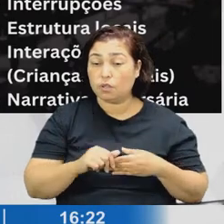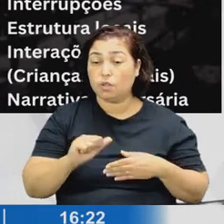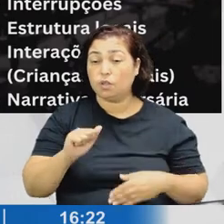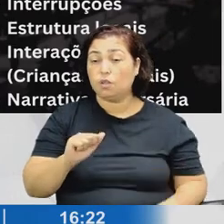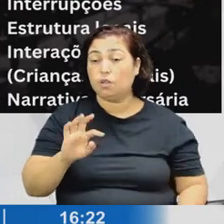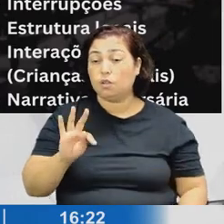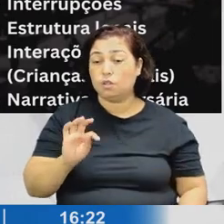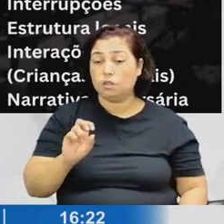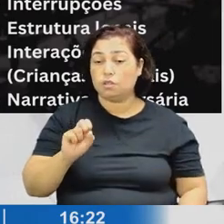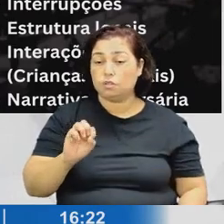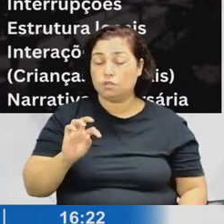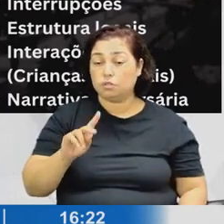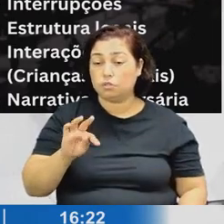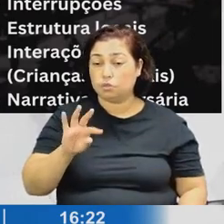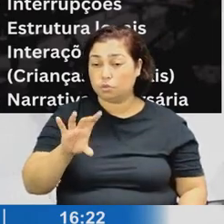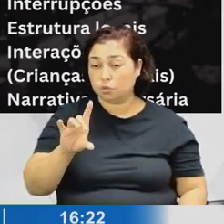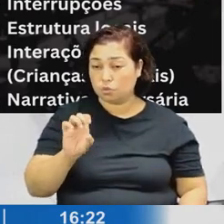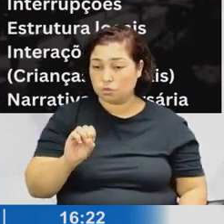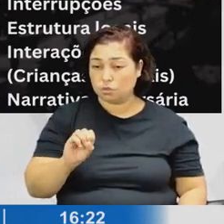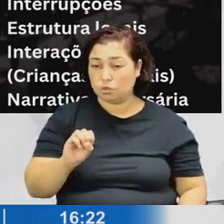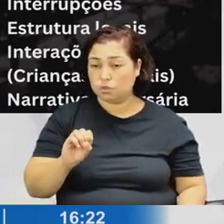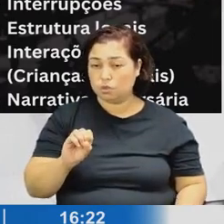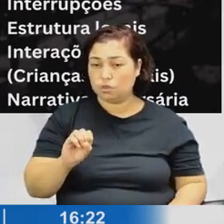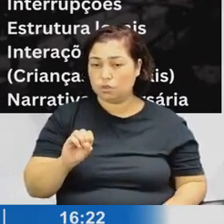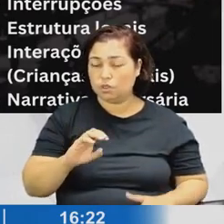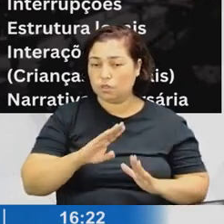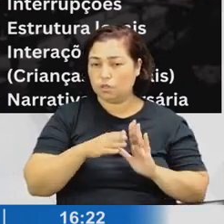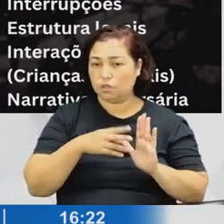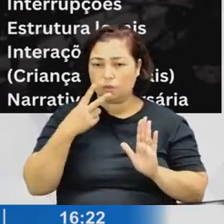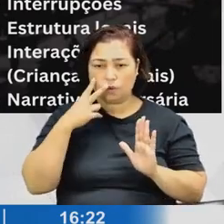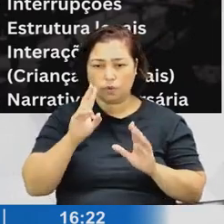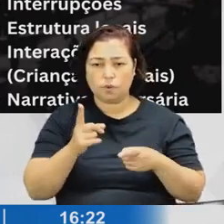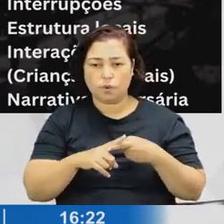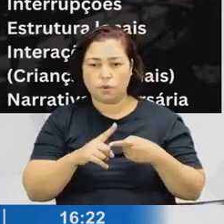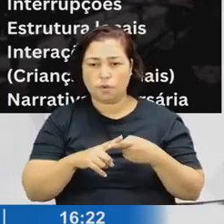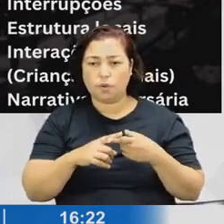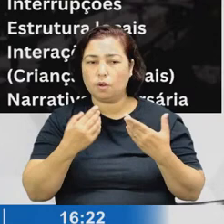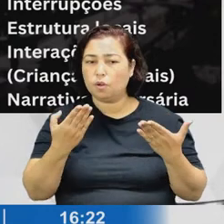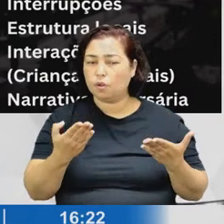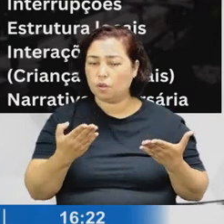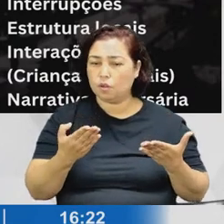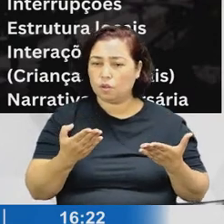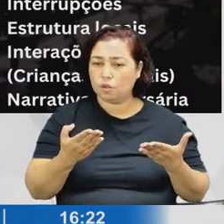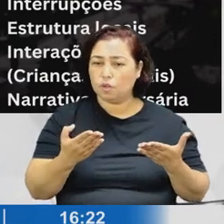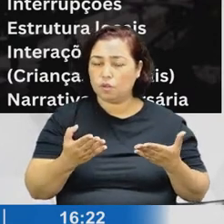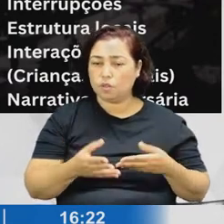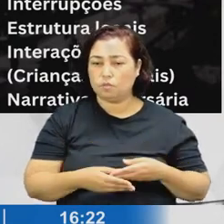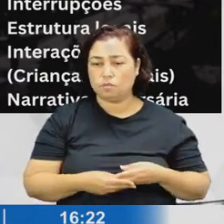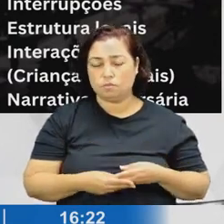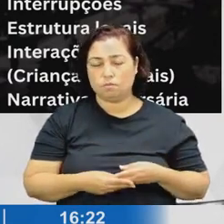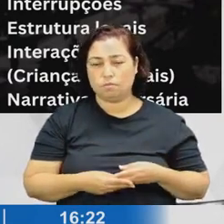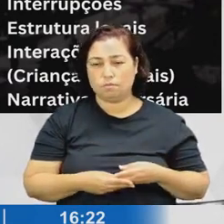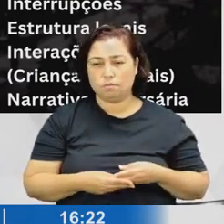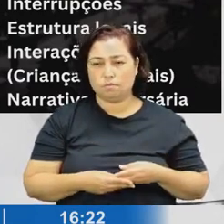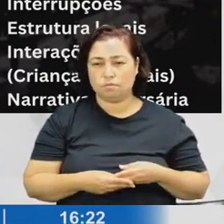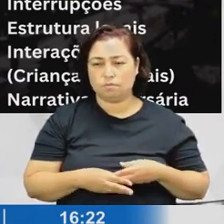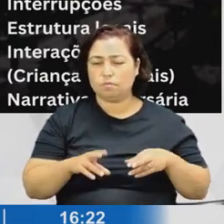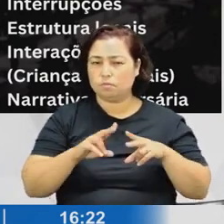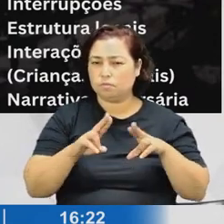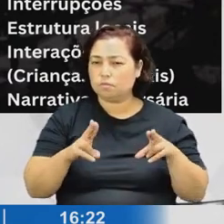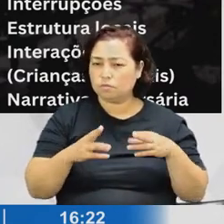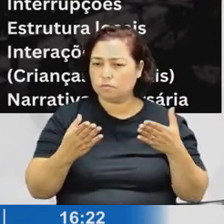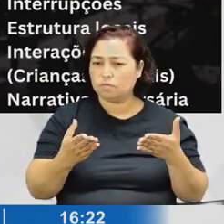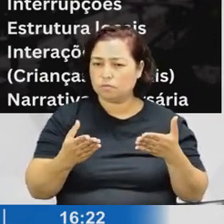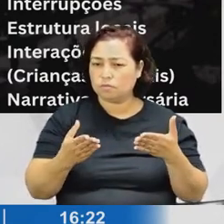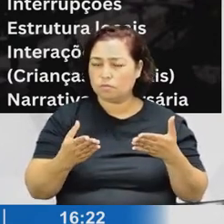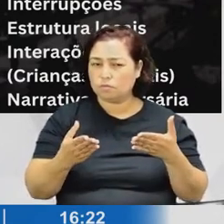atitude que tá gerando percepção em todo mundo que tá vendo aquilo ali porque não é projetar intencionalmente coisas do tipo não